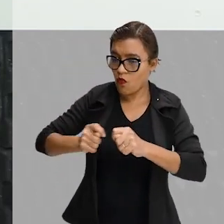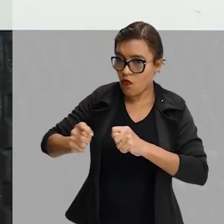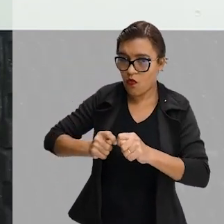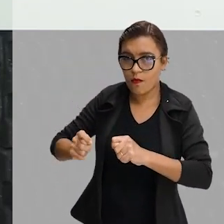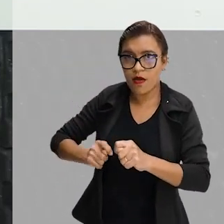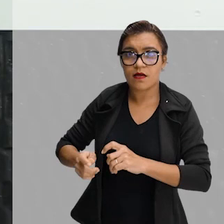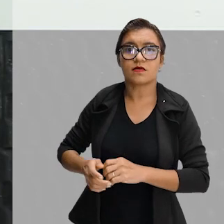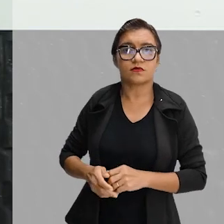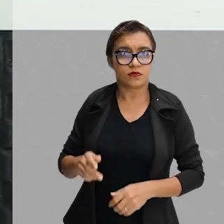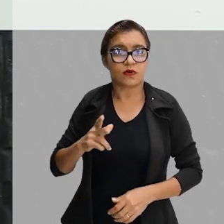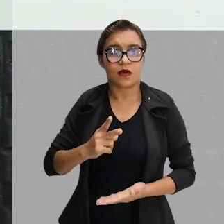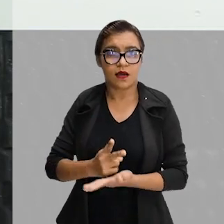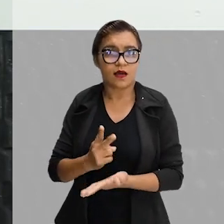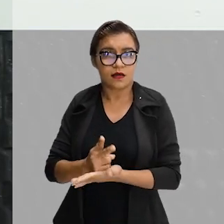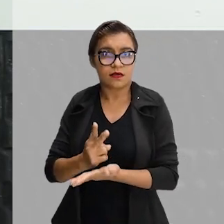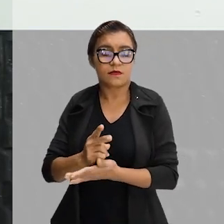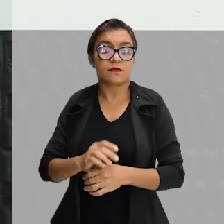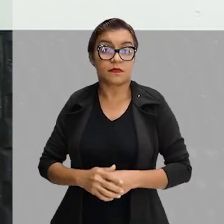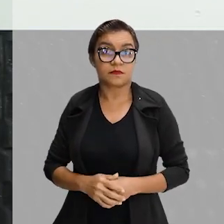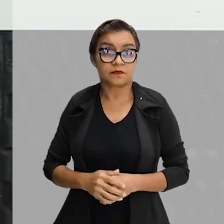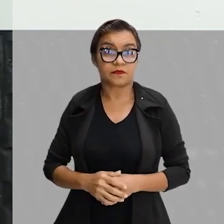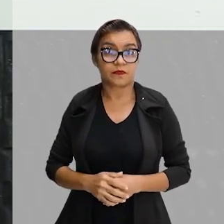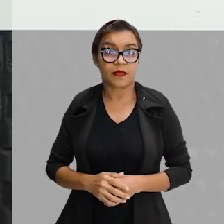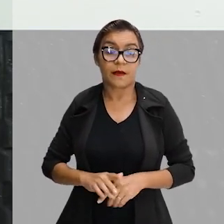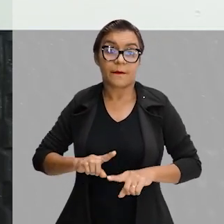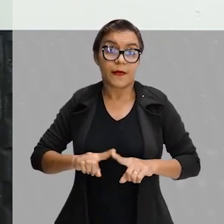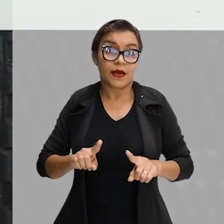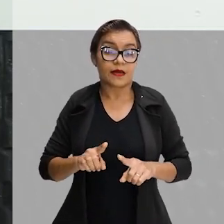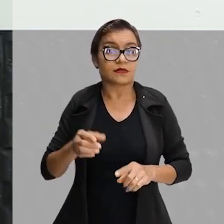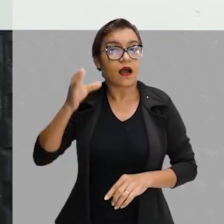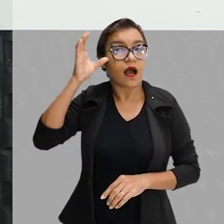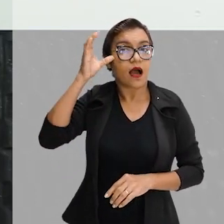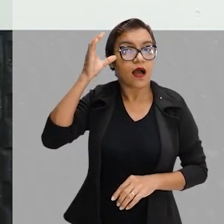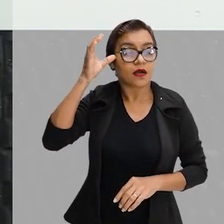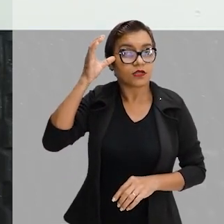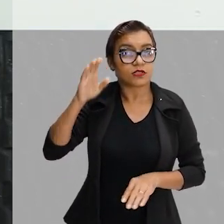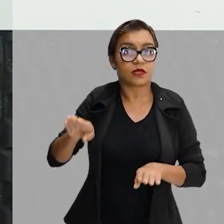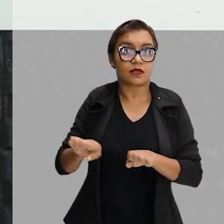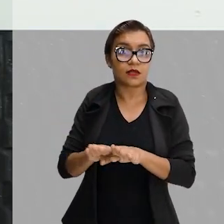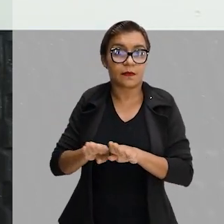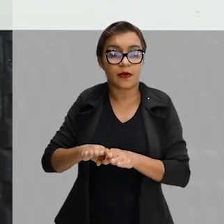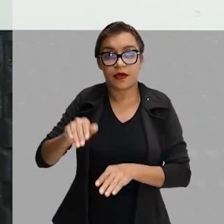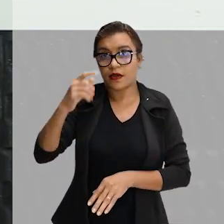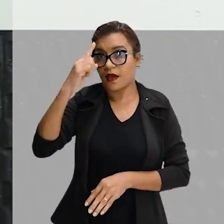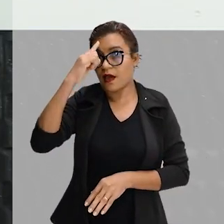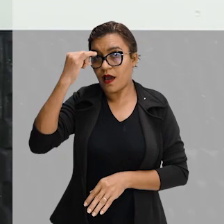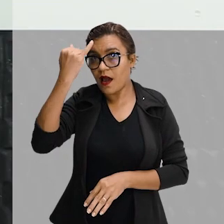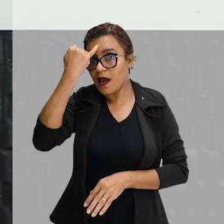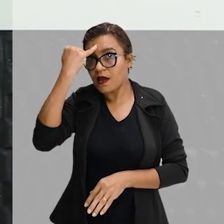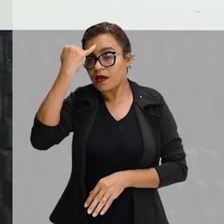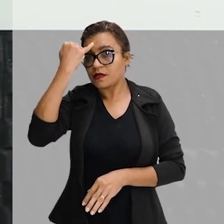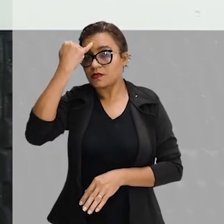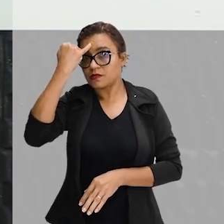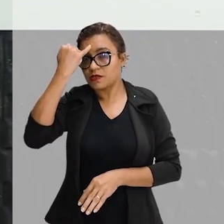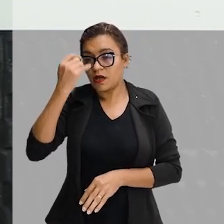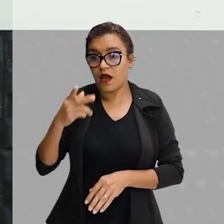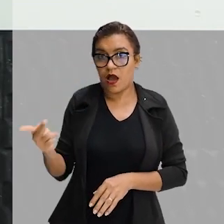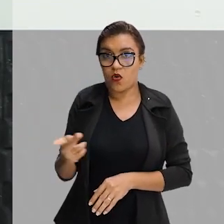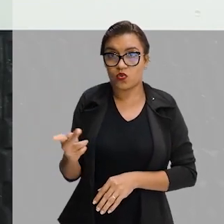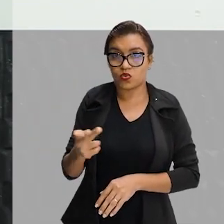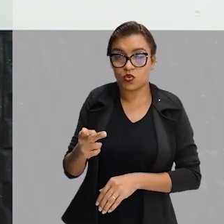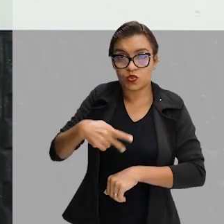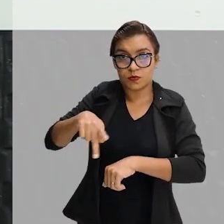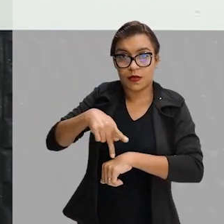de BRICS, mas sobressai a isso a China e a Índia. São as duas nações que o Jim O'Neill,